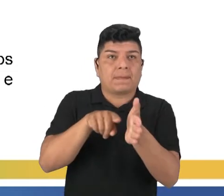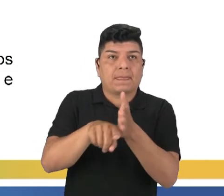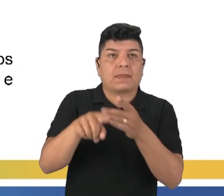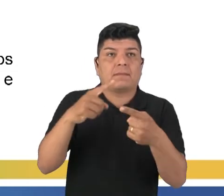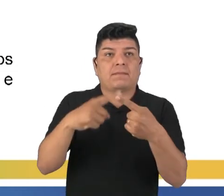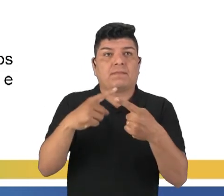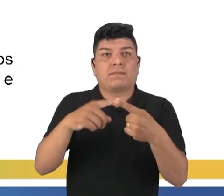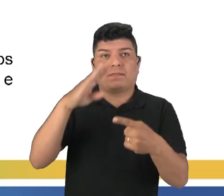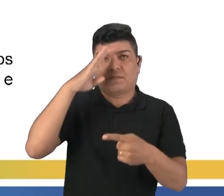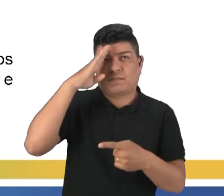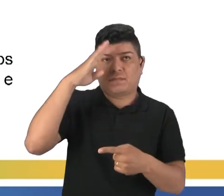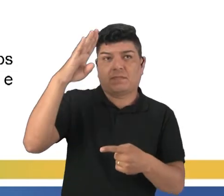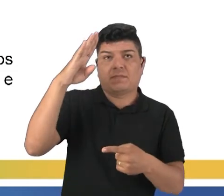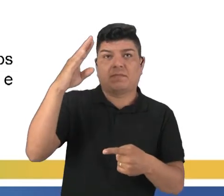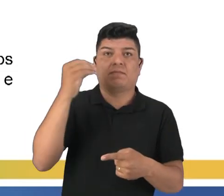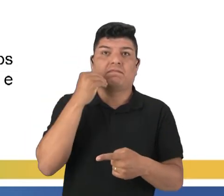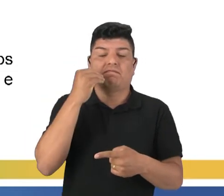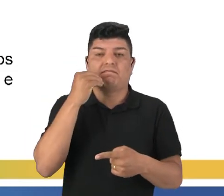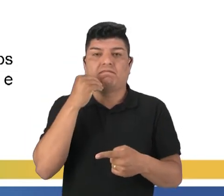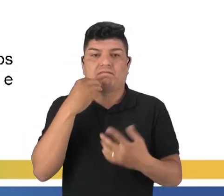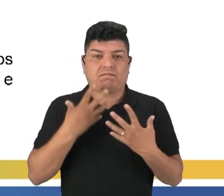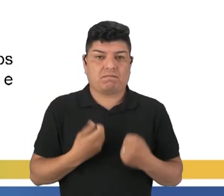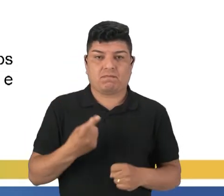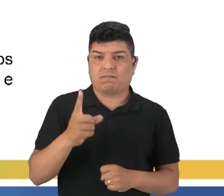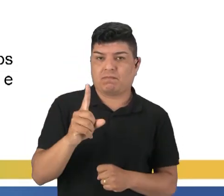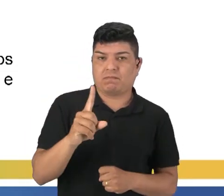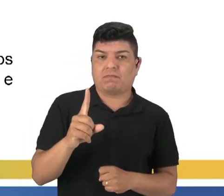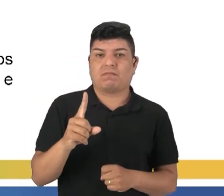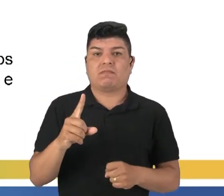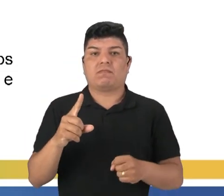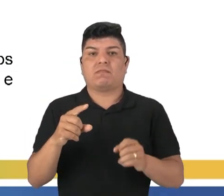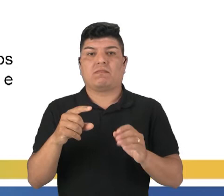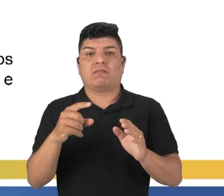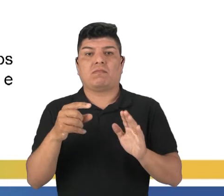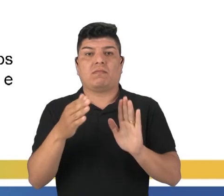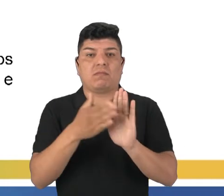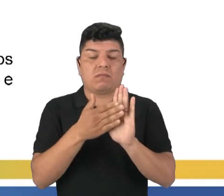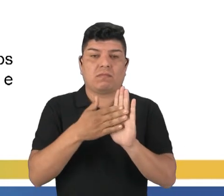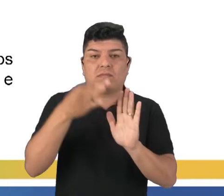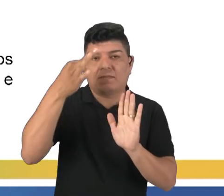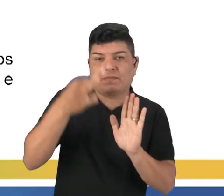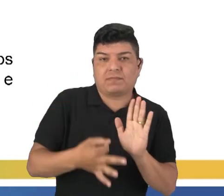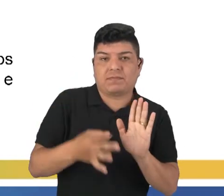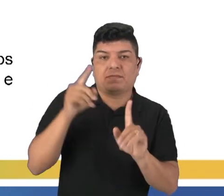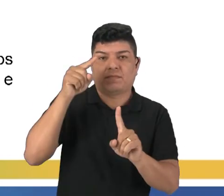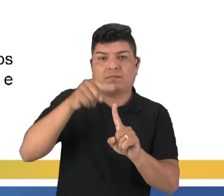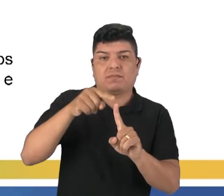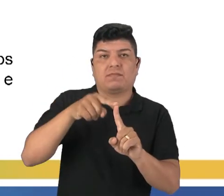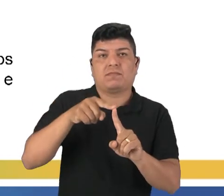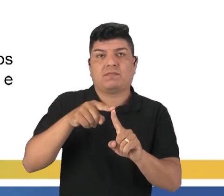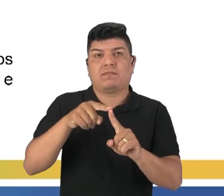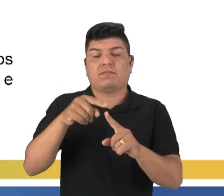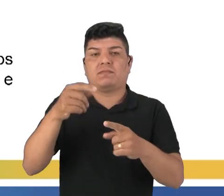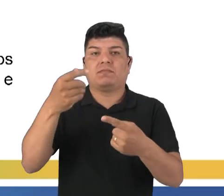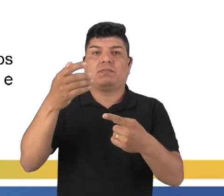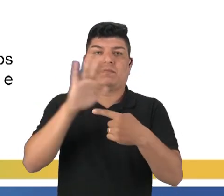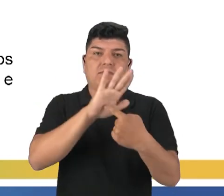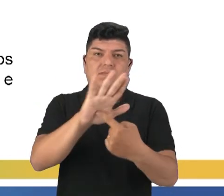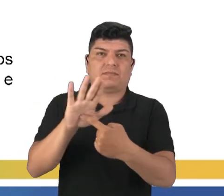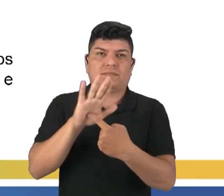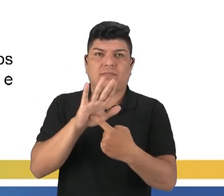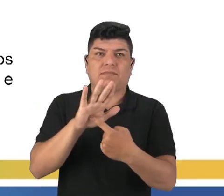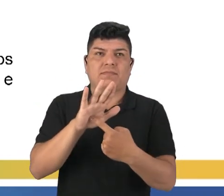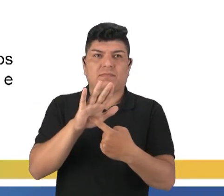os principais não tentam convencer, senão dar dados exatos e objetivos sobre o âmbito que estão tratando. Ou